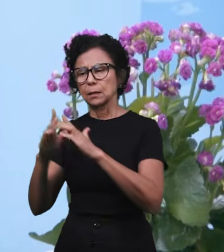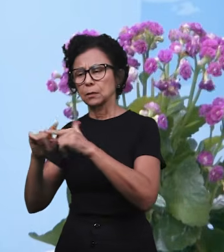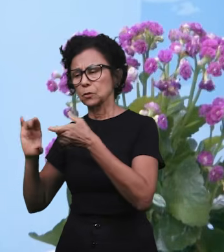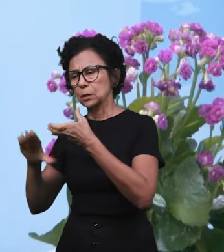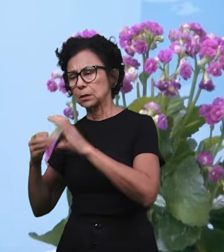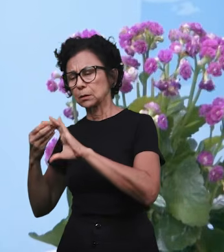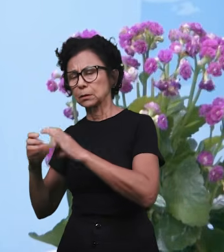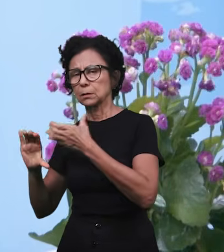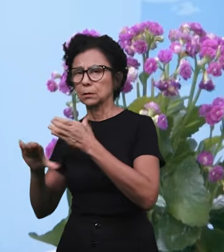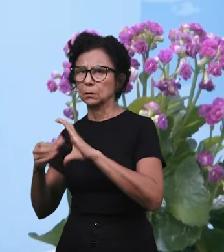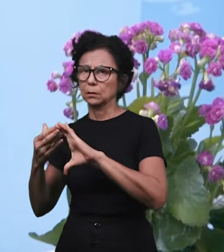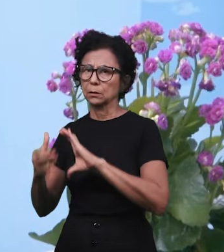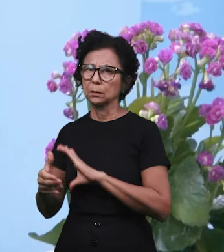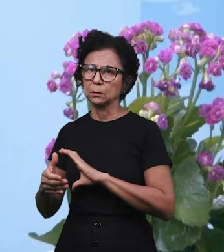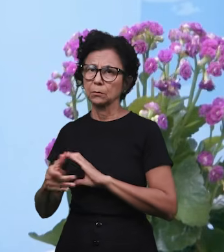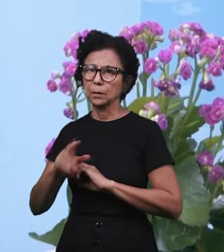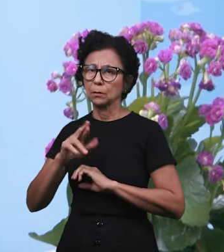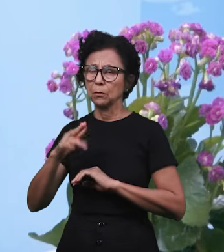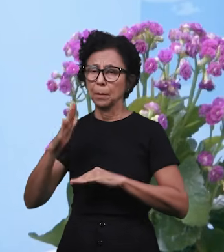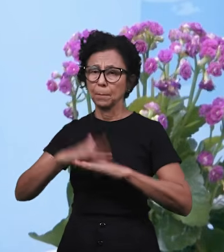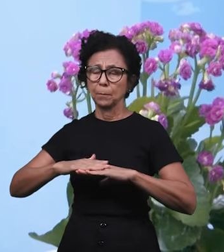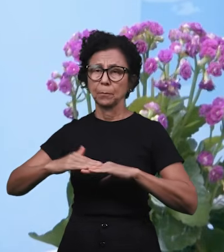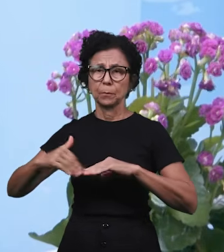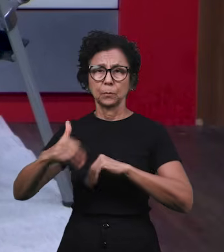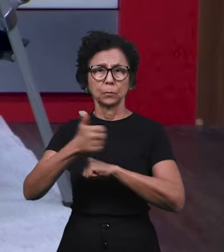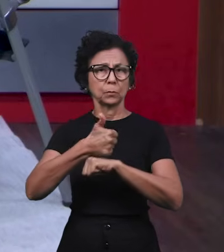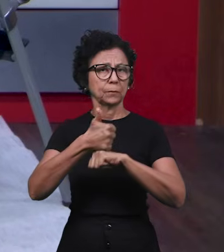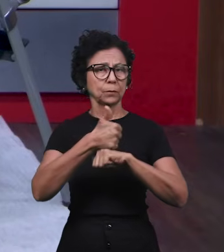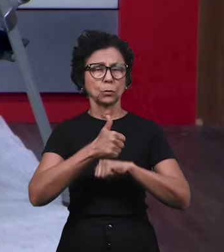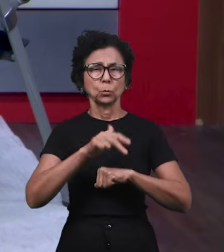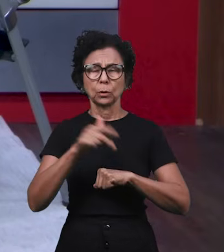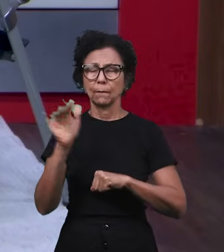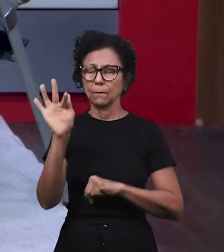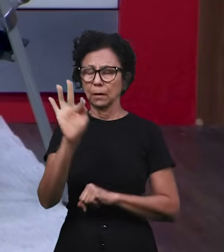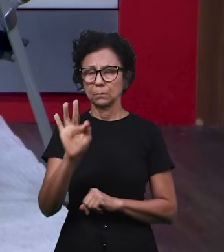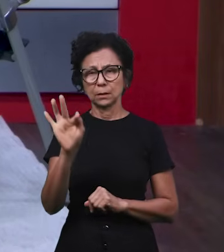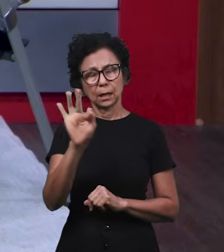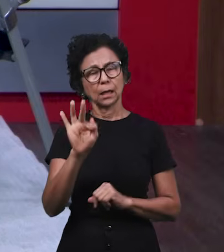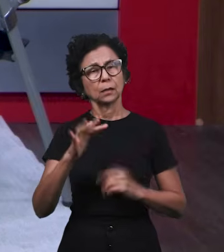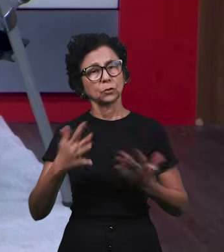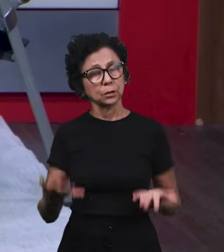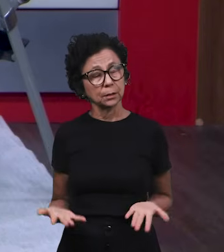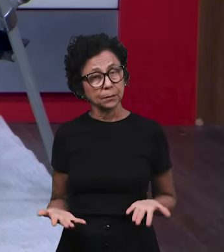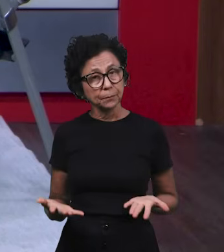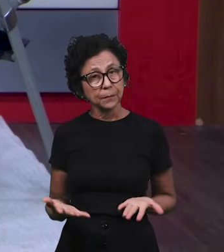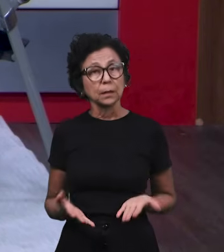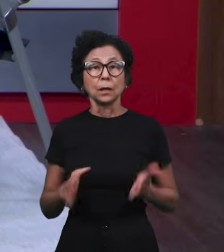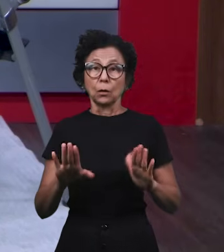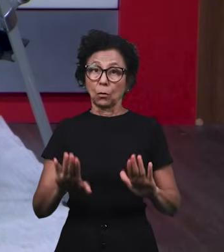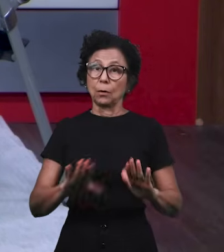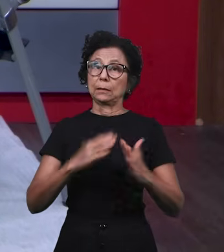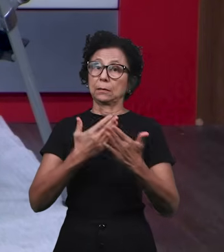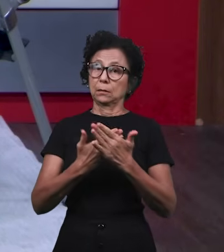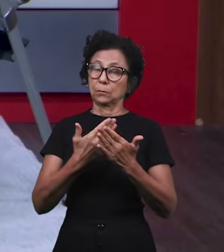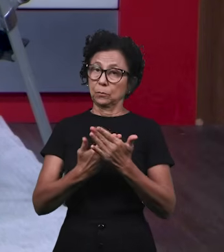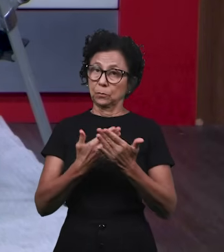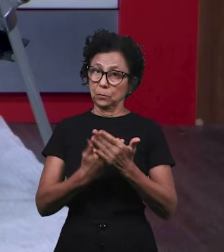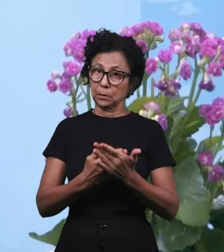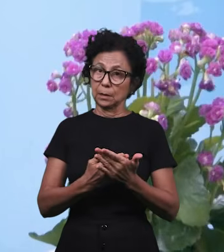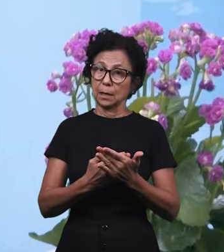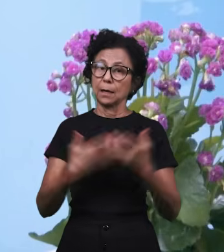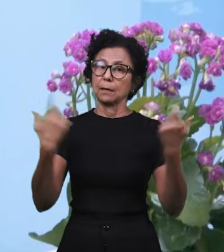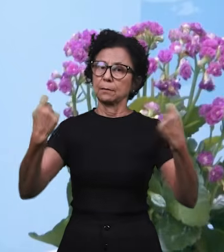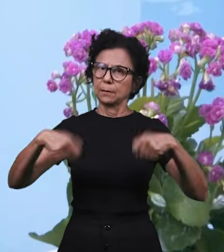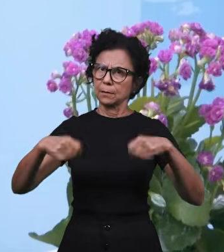A técnica é muito importante. E a gente frisa isso muito, né? Que é necessário a gente estudar, estar aqui. Isso, é necessário estudar, estarmos